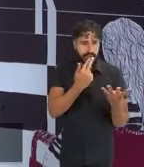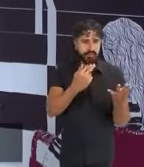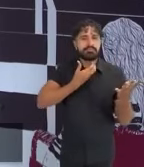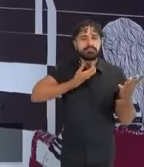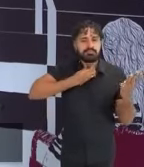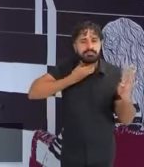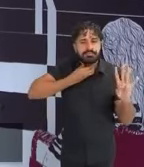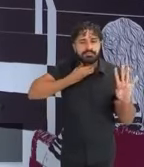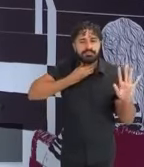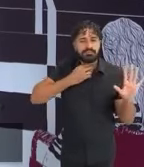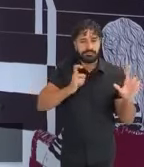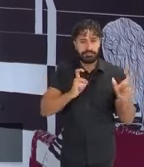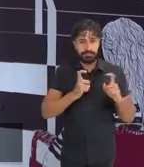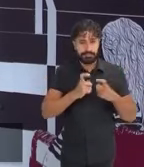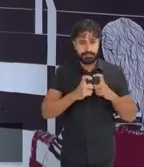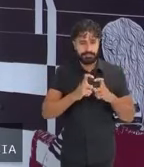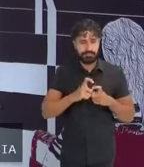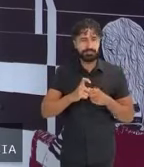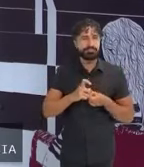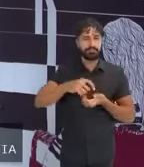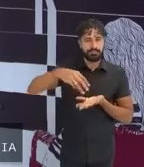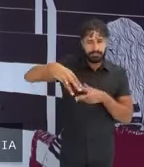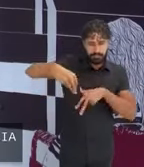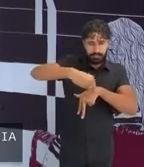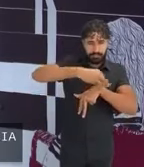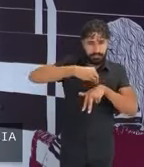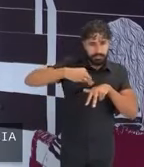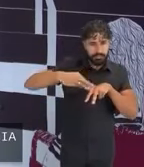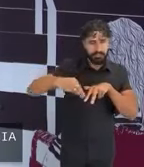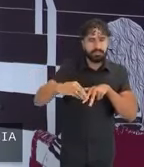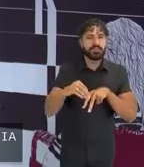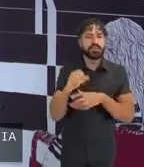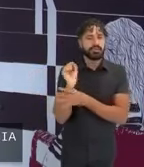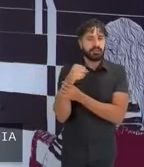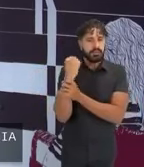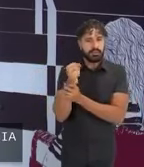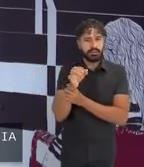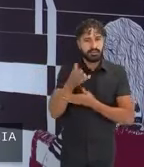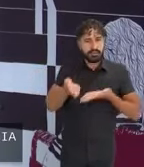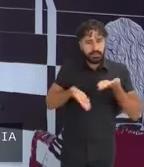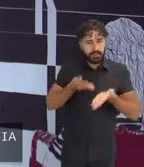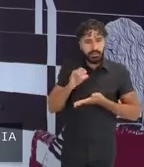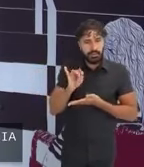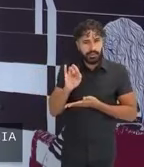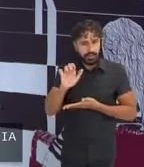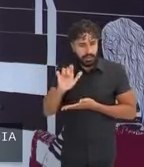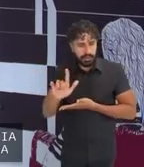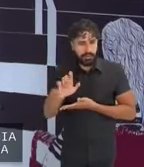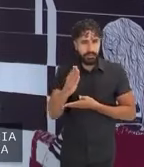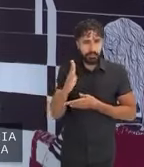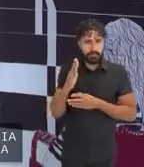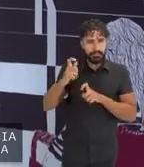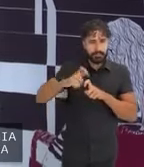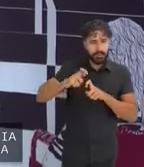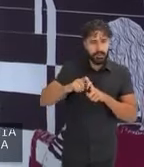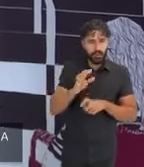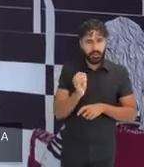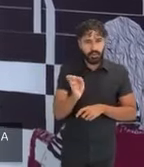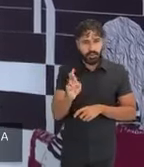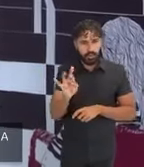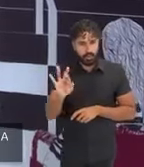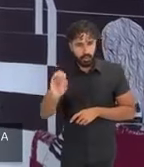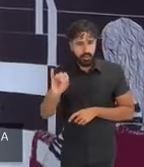Fonoaudiologia, Administração, Radiologia, Fisioterapia, Terapia Ocupacional, Corretores de Imóveis, Biomedicina, Medicina Veterinária,